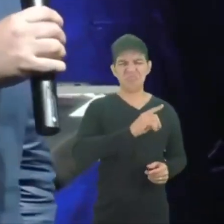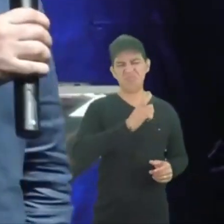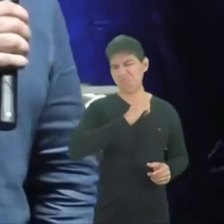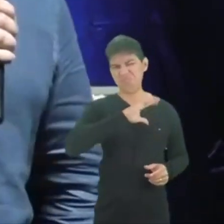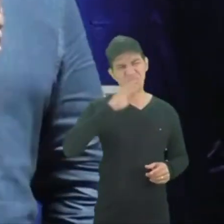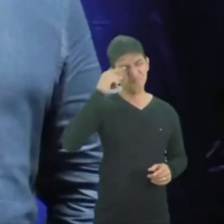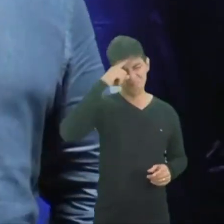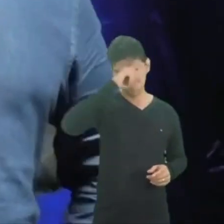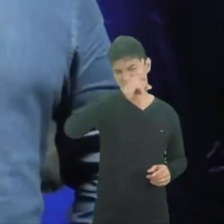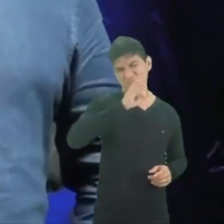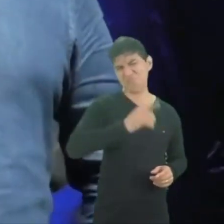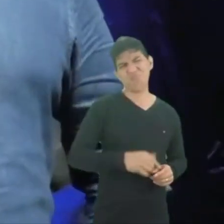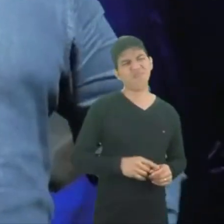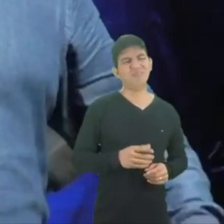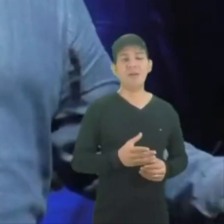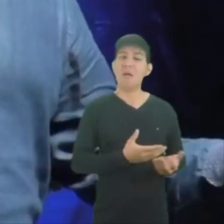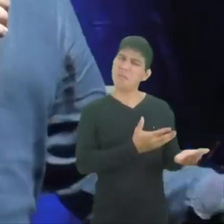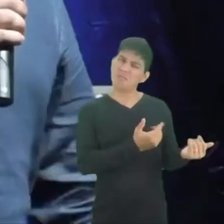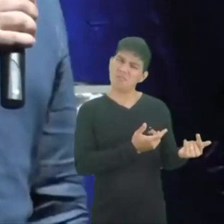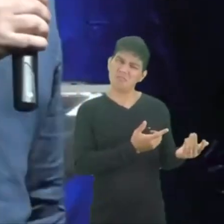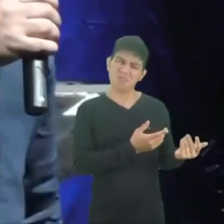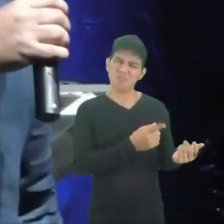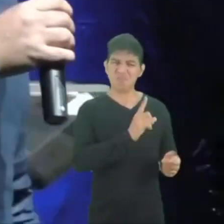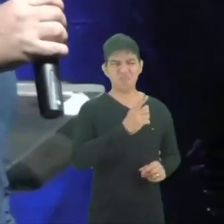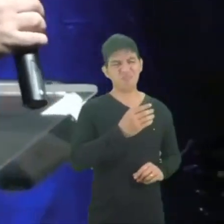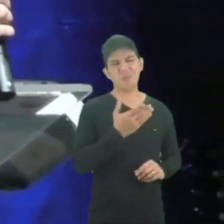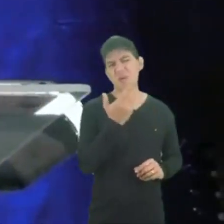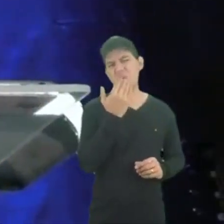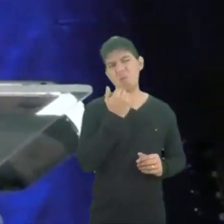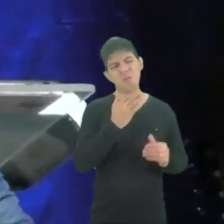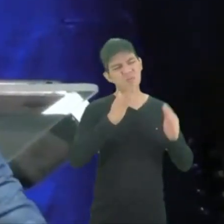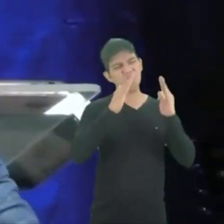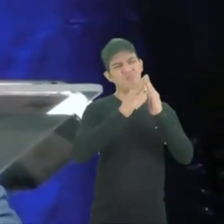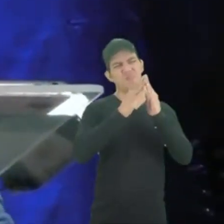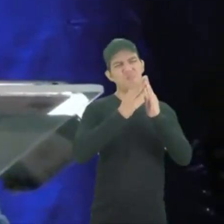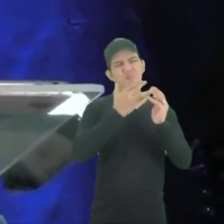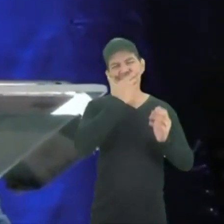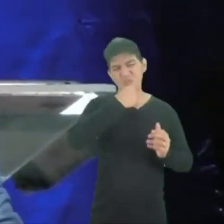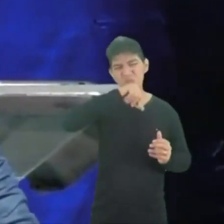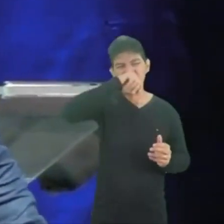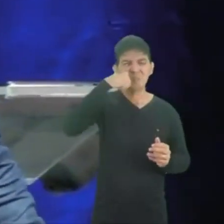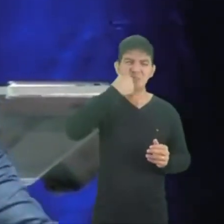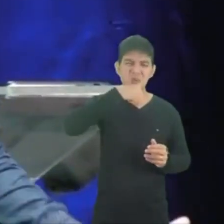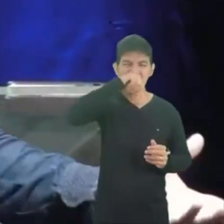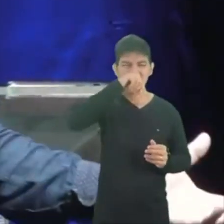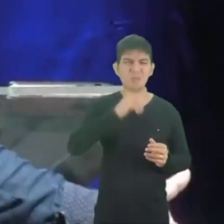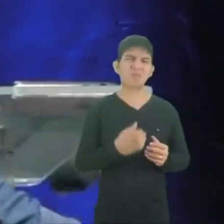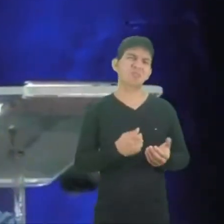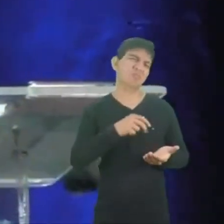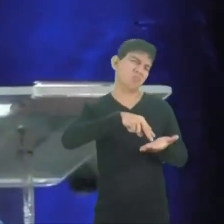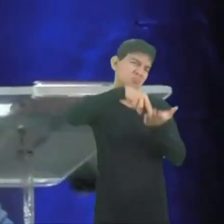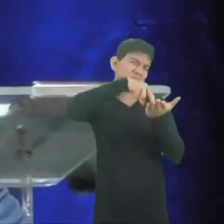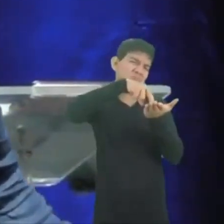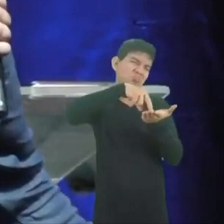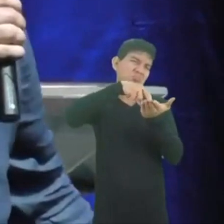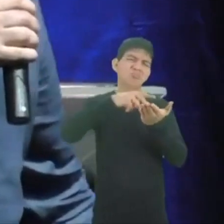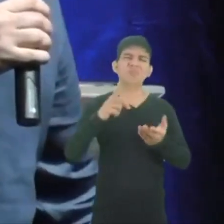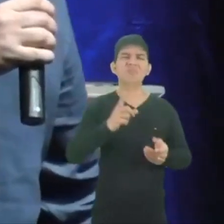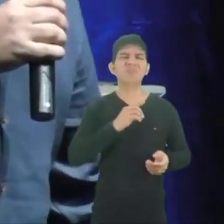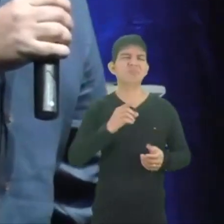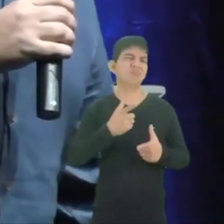não. Jovem, come em casa, papai e mamãe sustenta, não passa dificuldade na